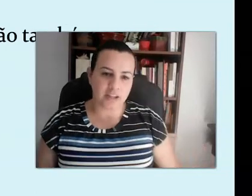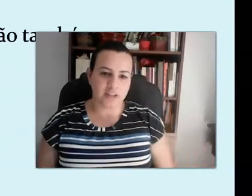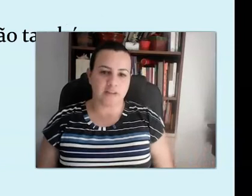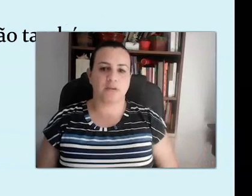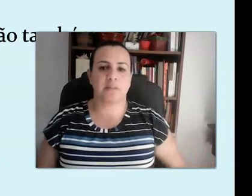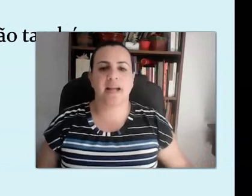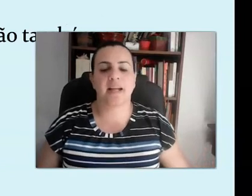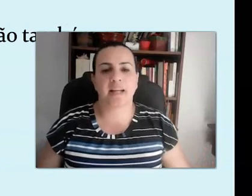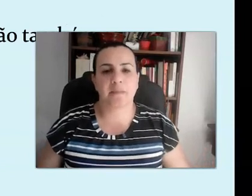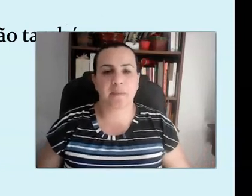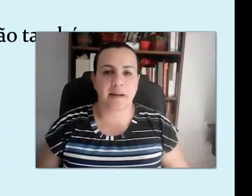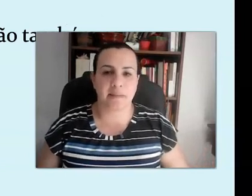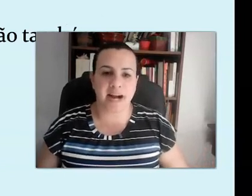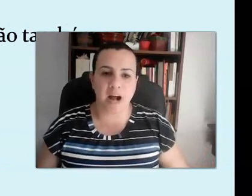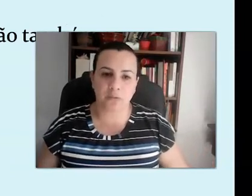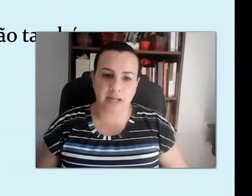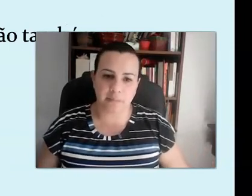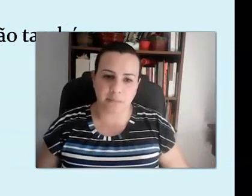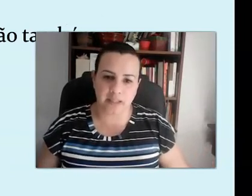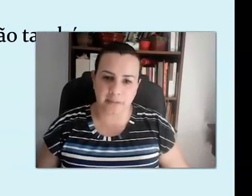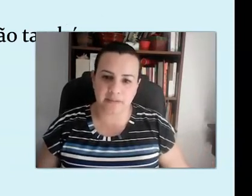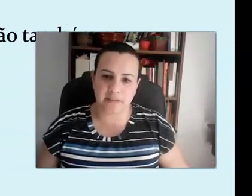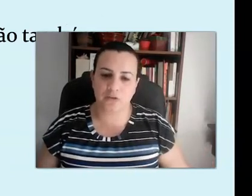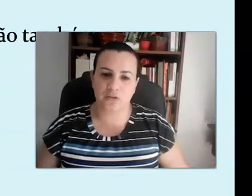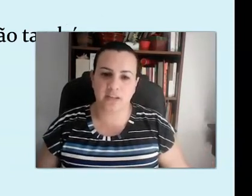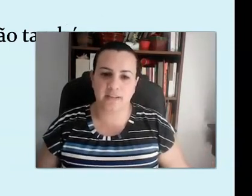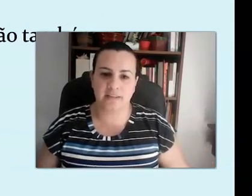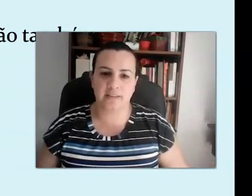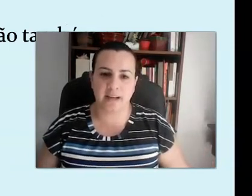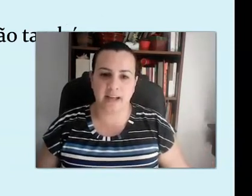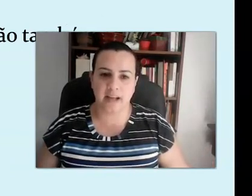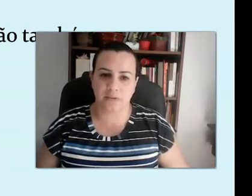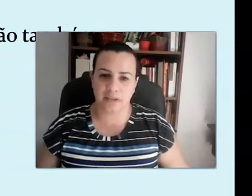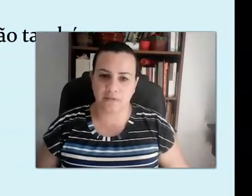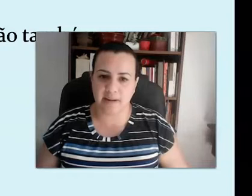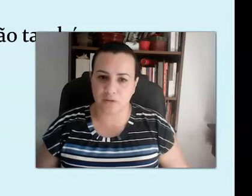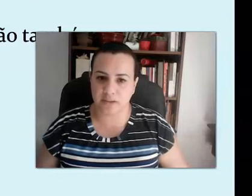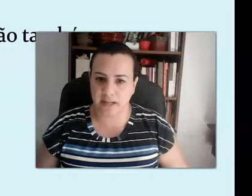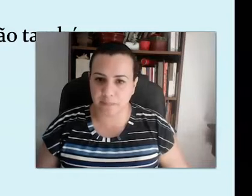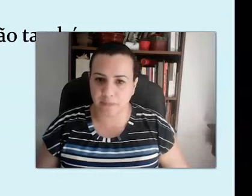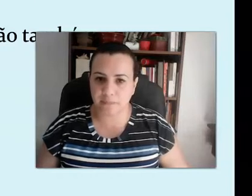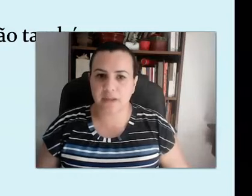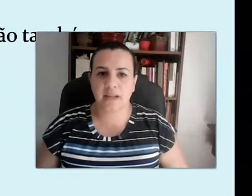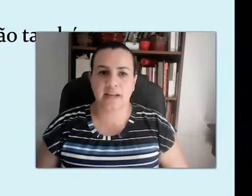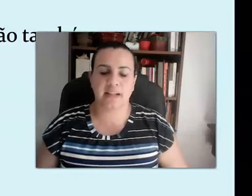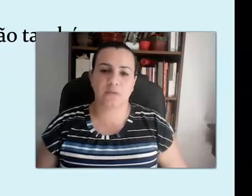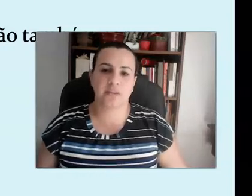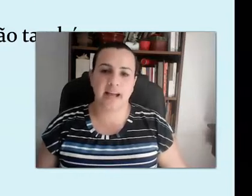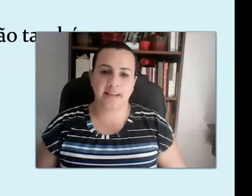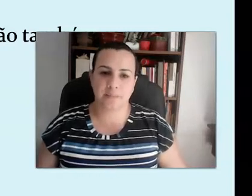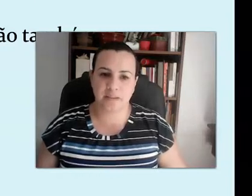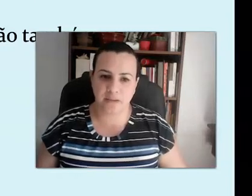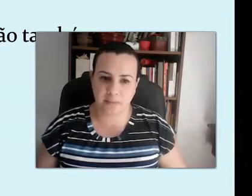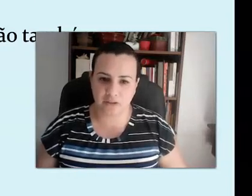Então, a gente já viu também que para marcar o tempo em libras, a gente utiliza os advérbios de tempo, né? Então,